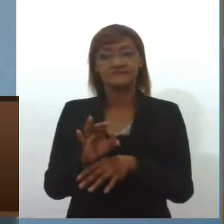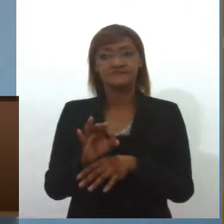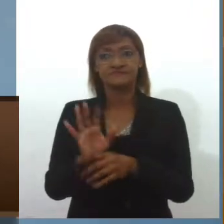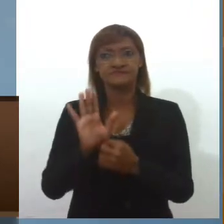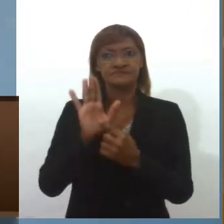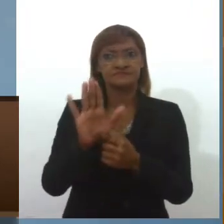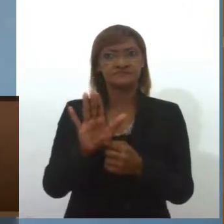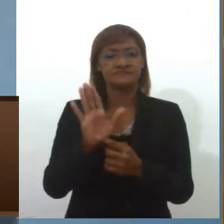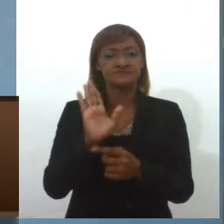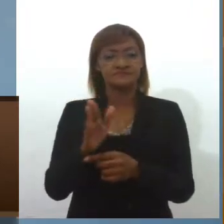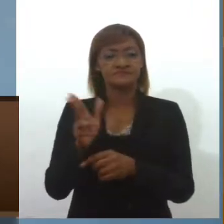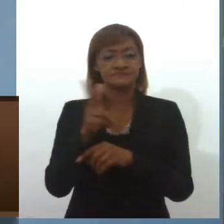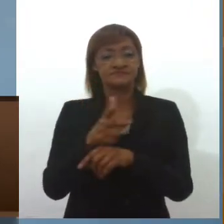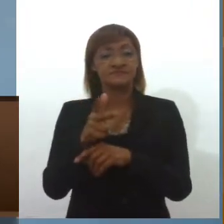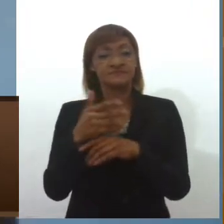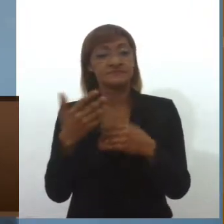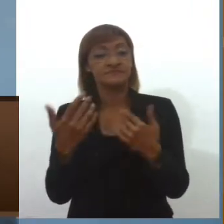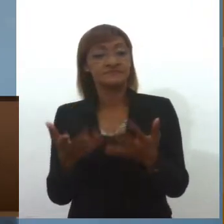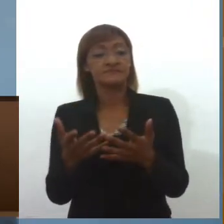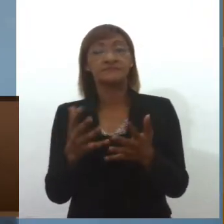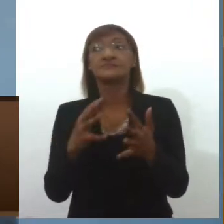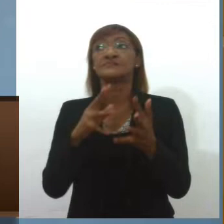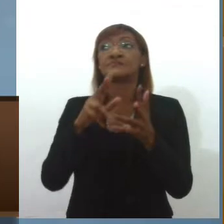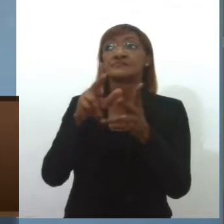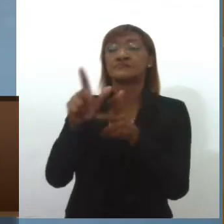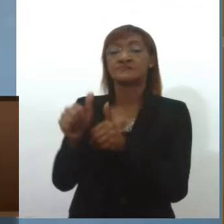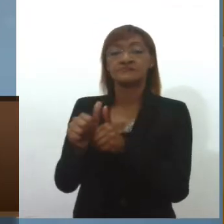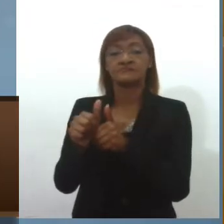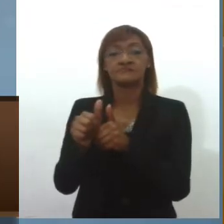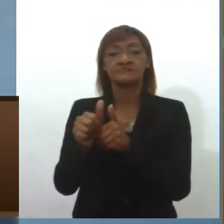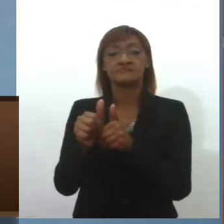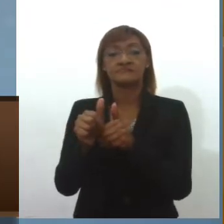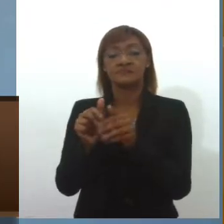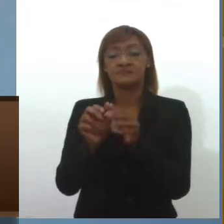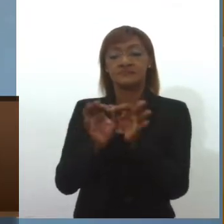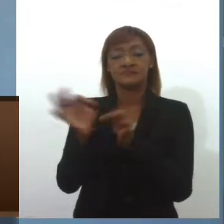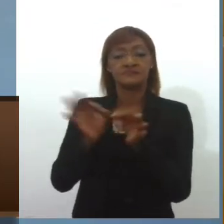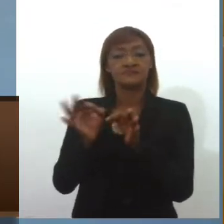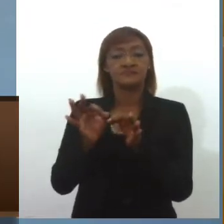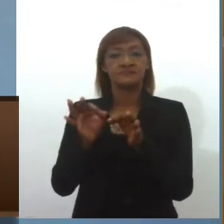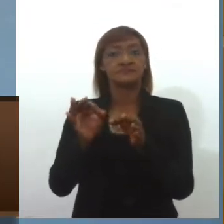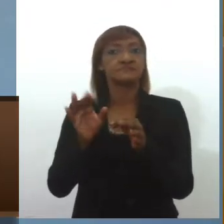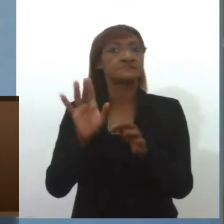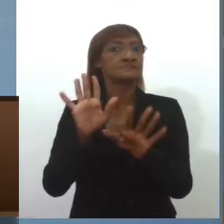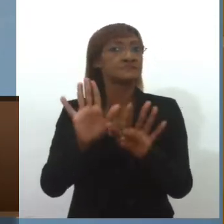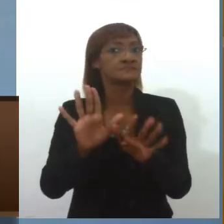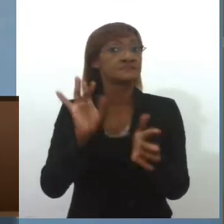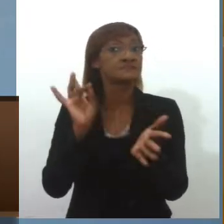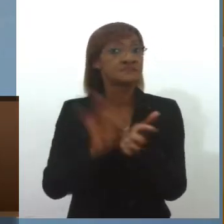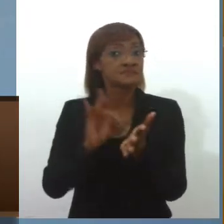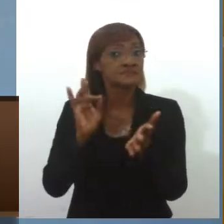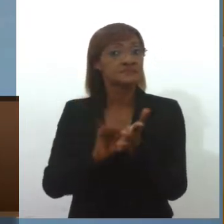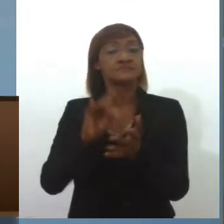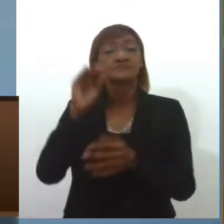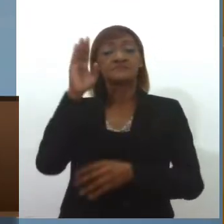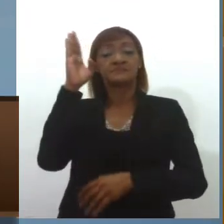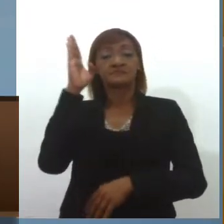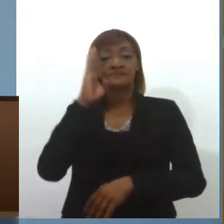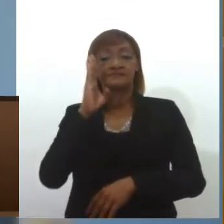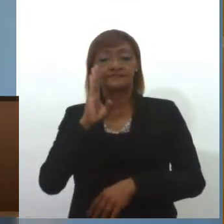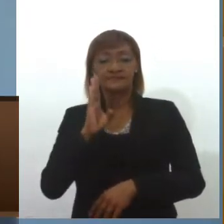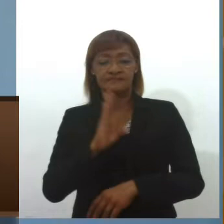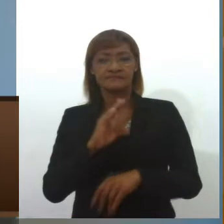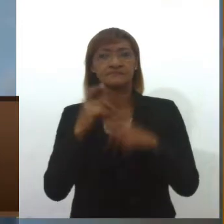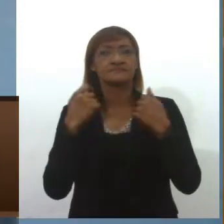matéria, até que o mundo se ajuste mais e, na verdade, o Brasil consiga reagir melhor também, que a gente tem